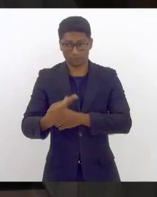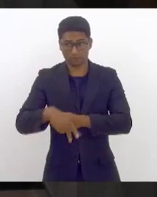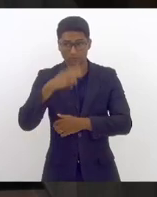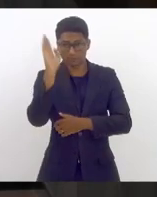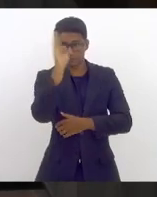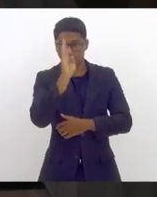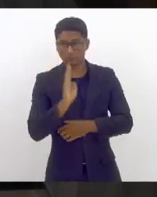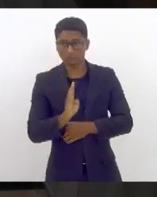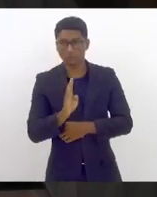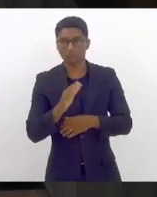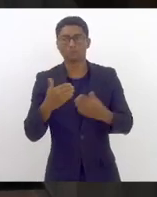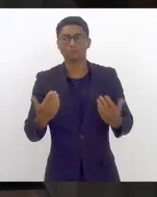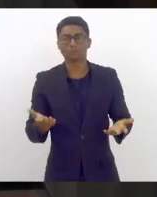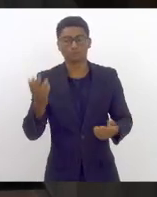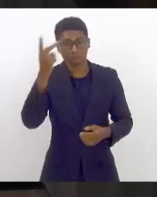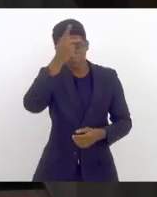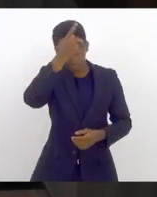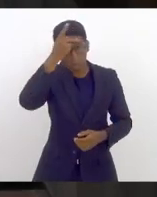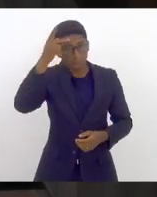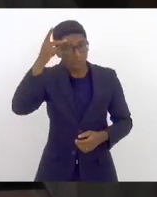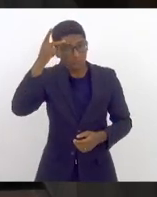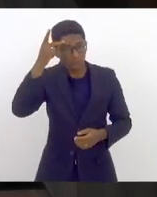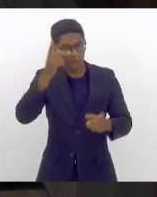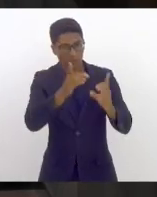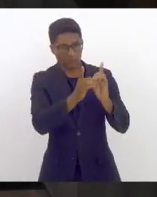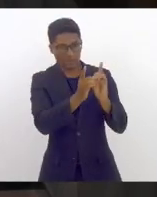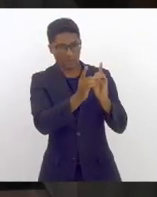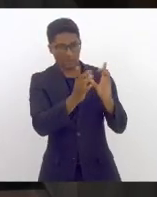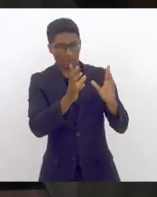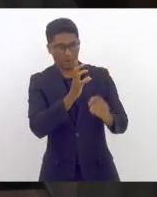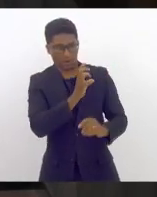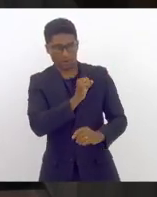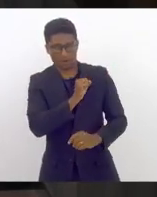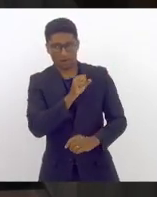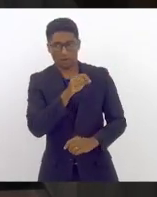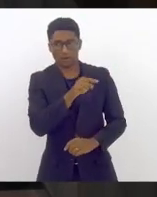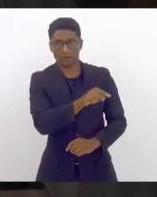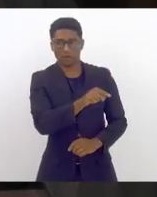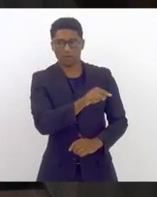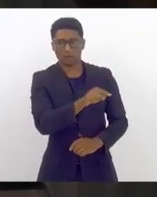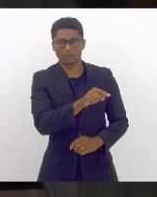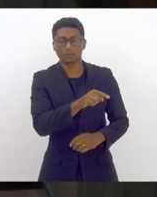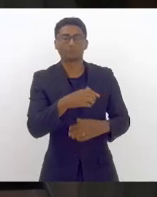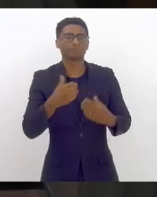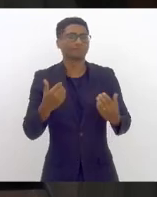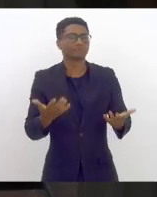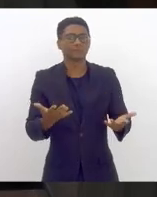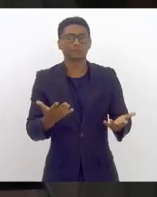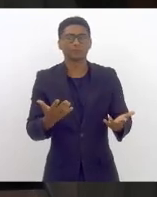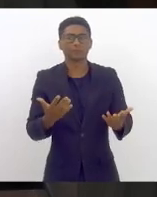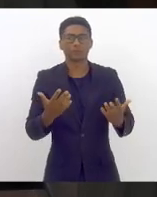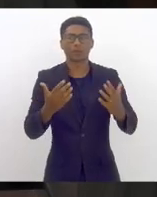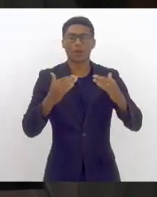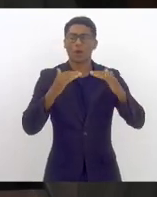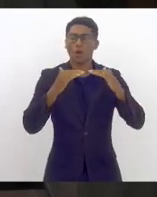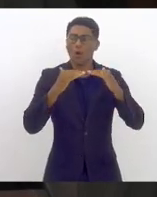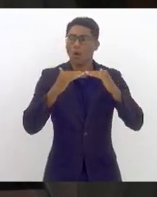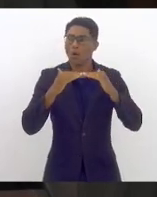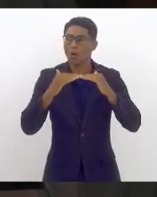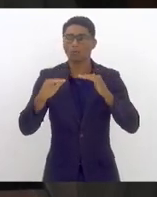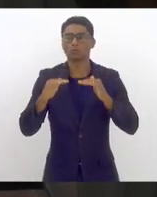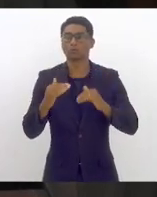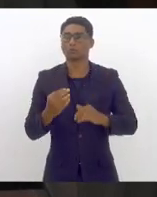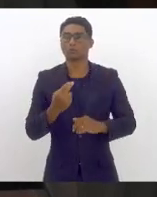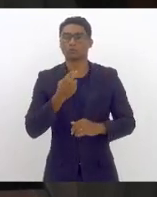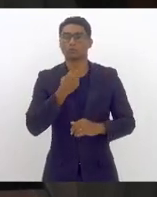Aqueles que amam a democracia, senhora presidente, jamais podem concordar com o